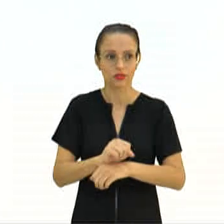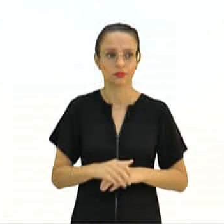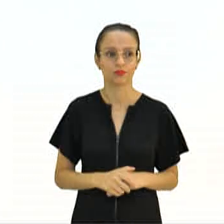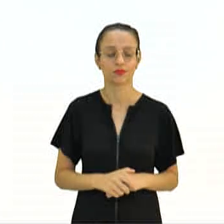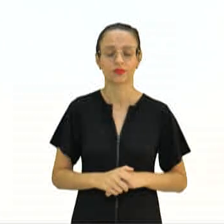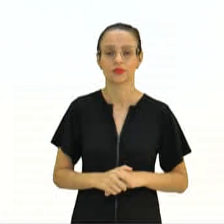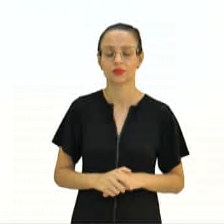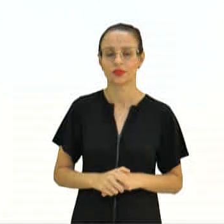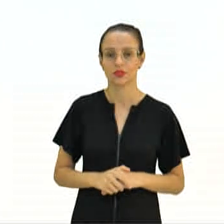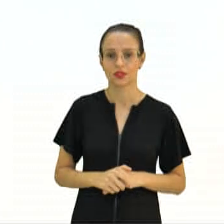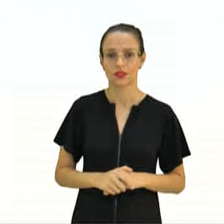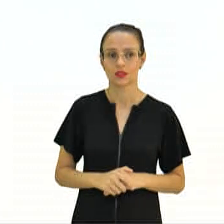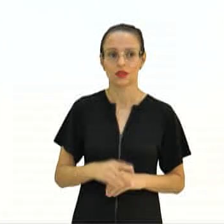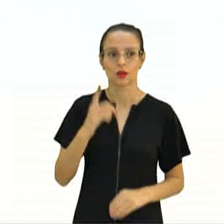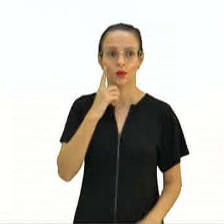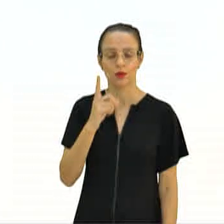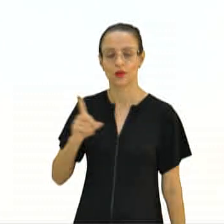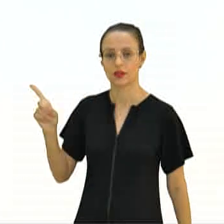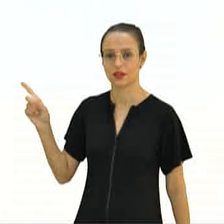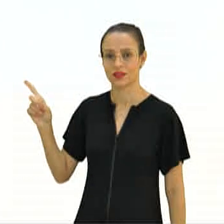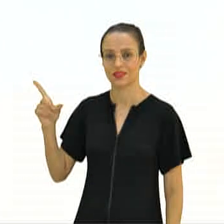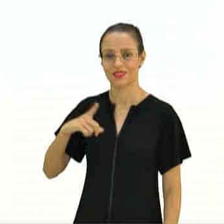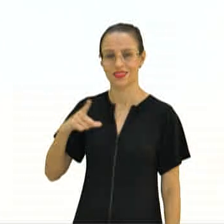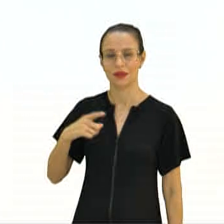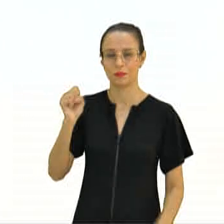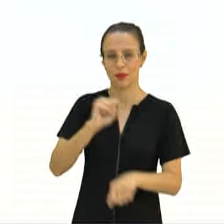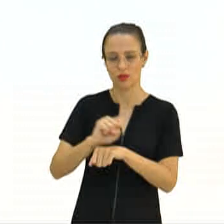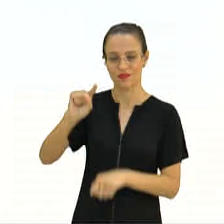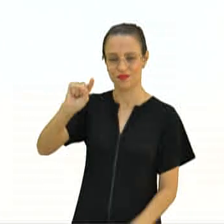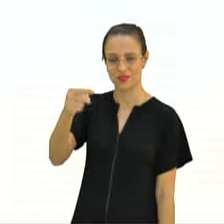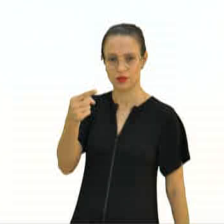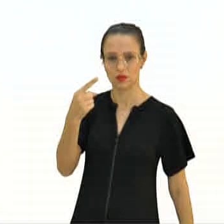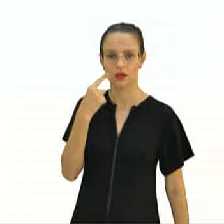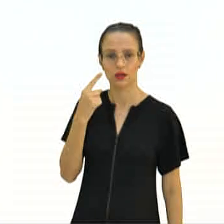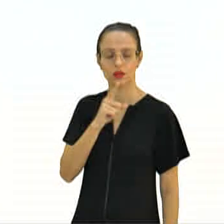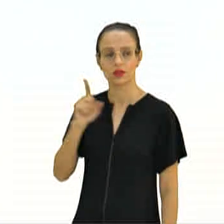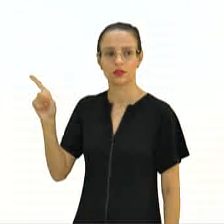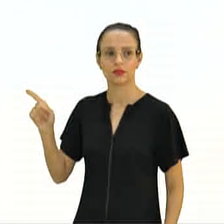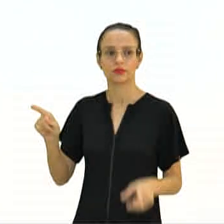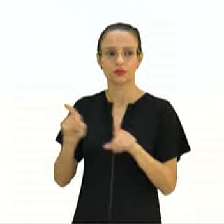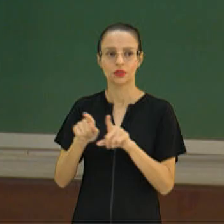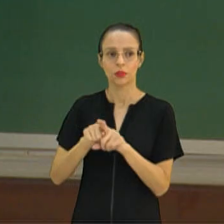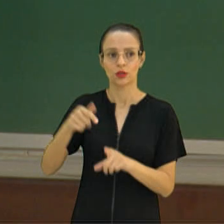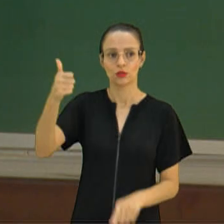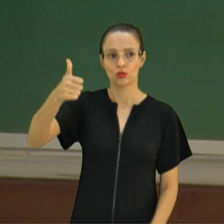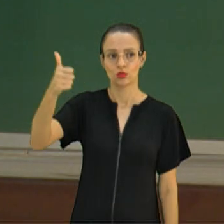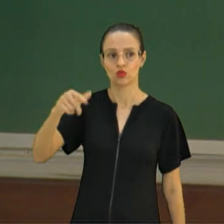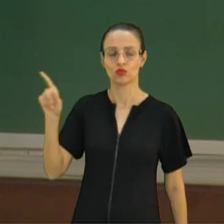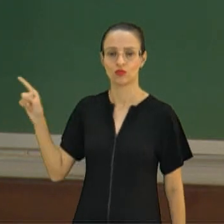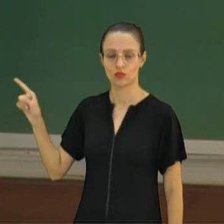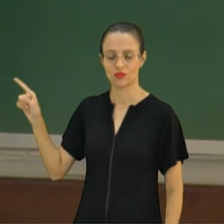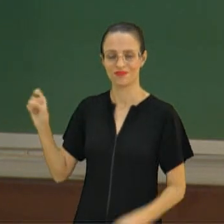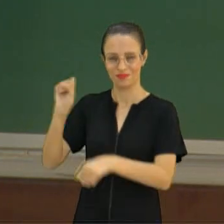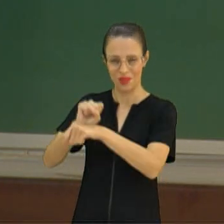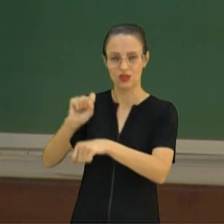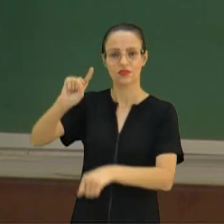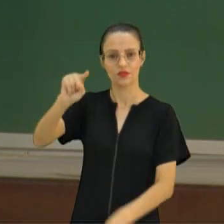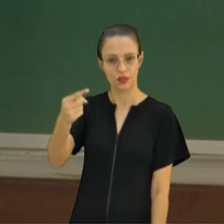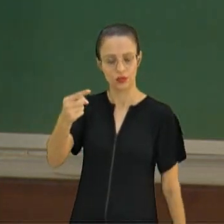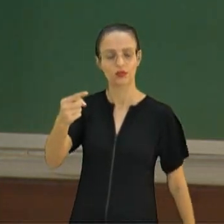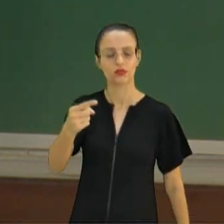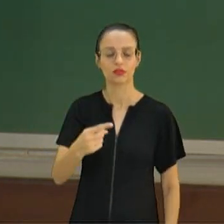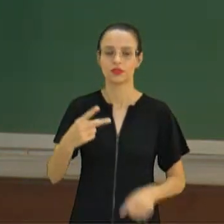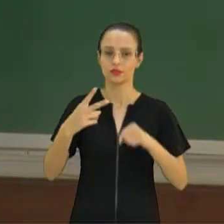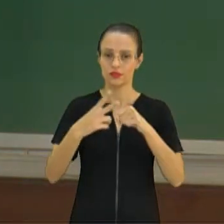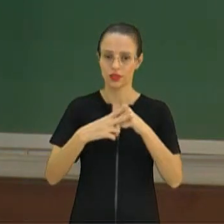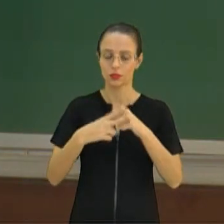o verbo e a ênclise, tivemos uma pausa antes. Da mesma forma, no enunciado 1. Nós temos uma pausa, o verbo